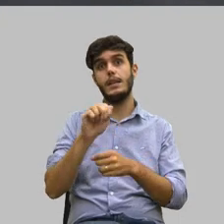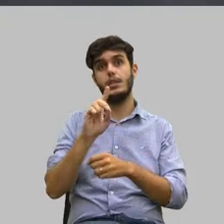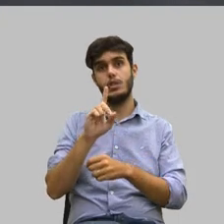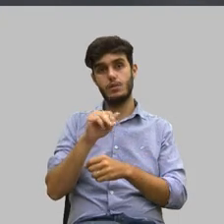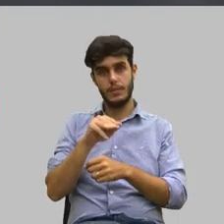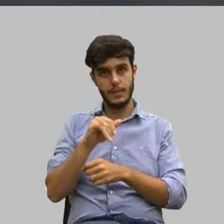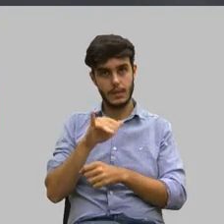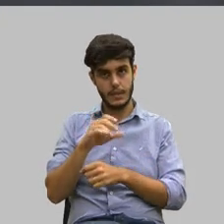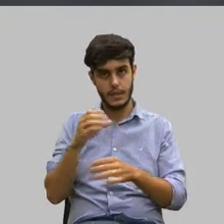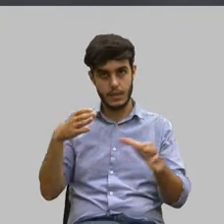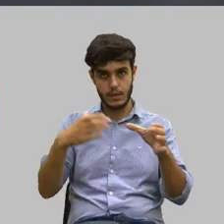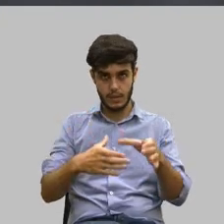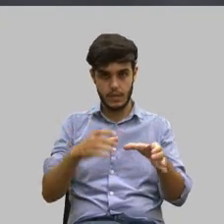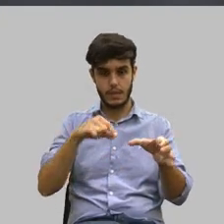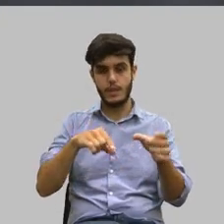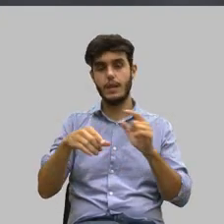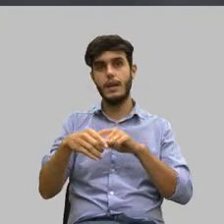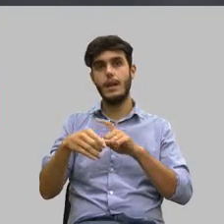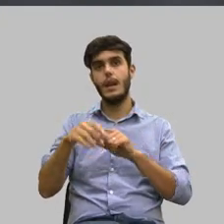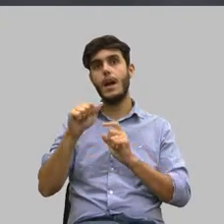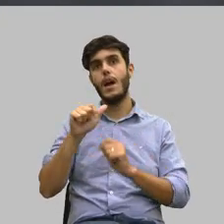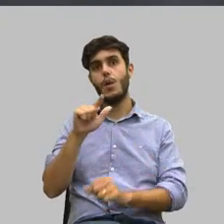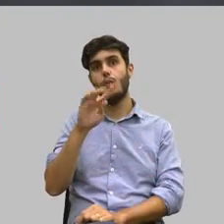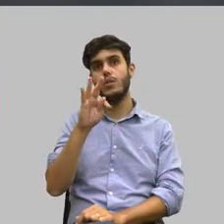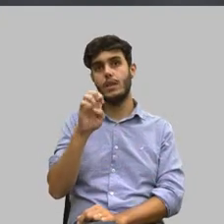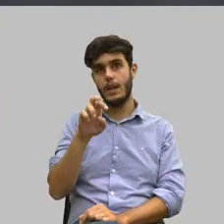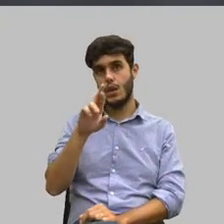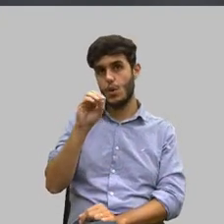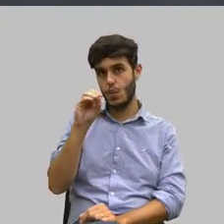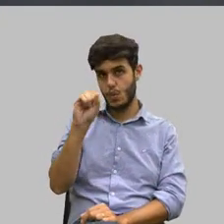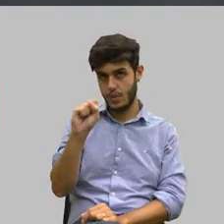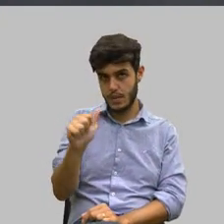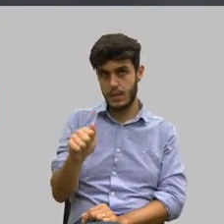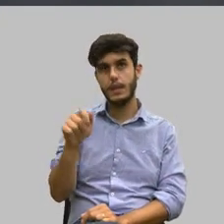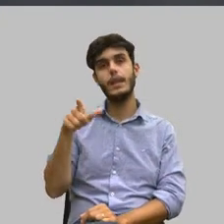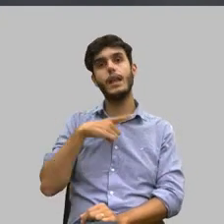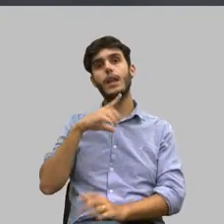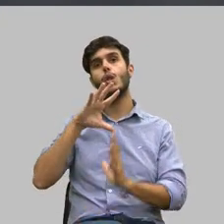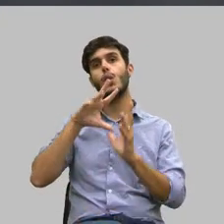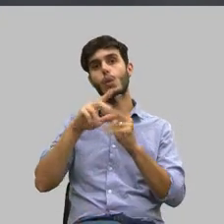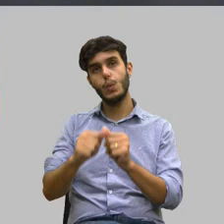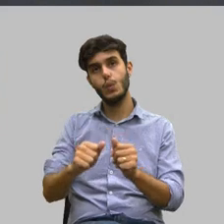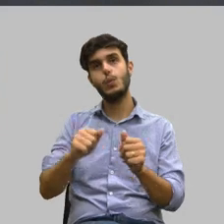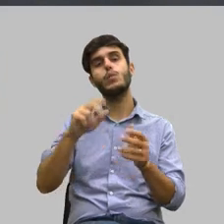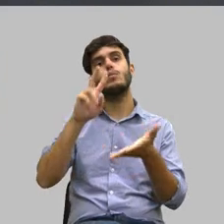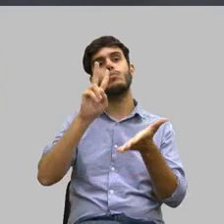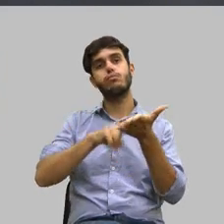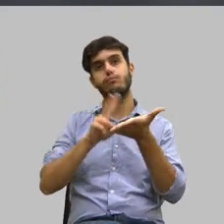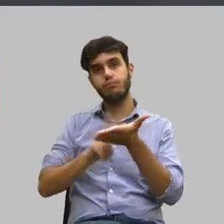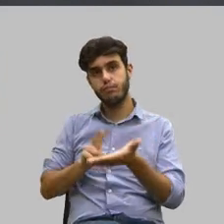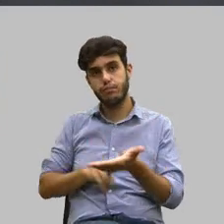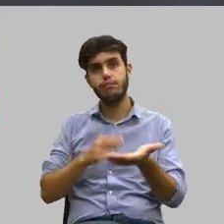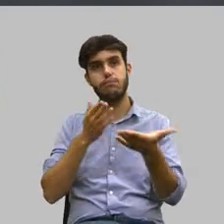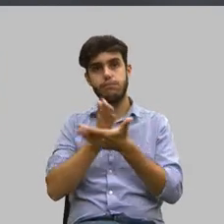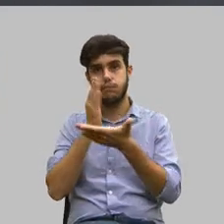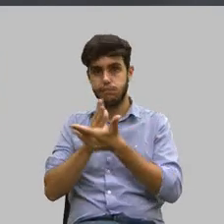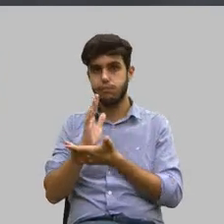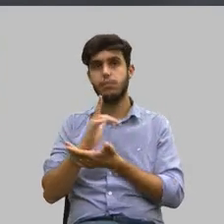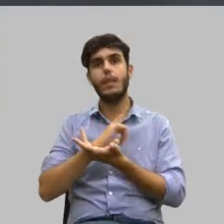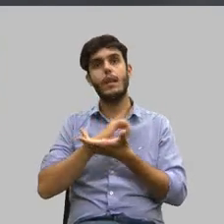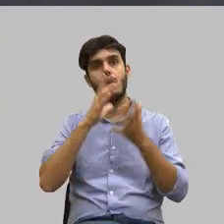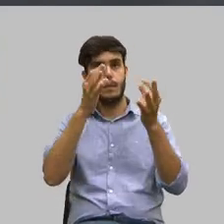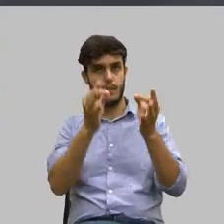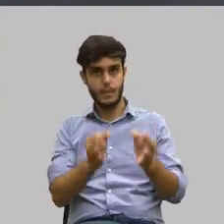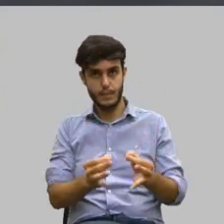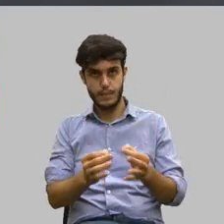o último prédio de ser construído esse sim esse ele tem aut de vistorias ele tá totalmente regular eh asos